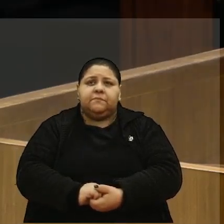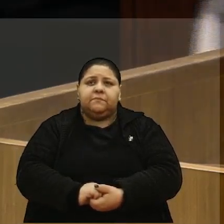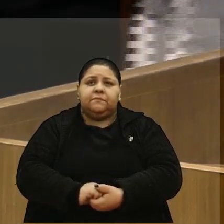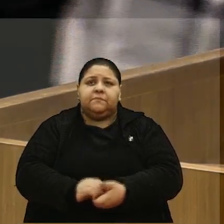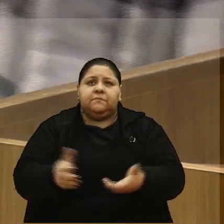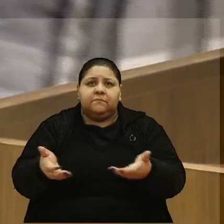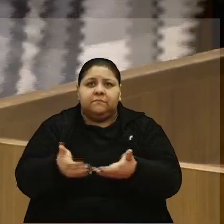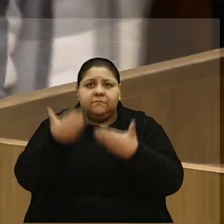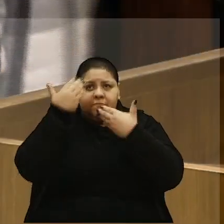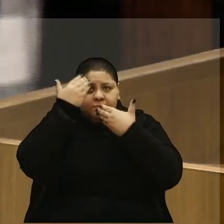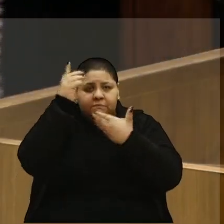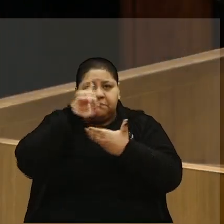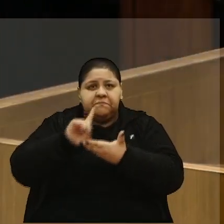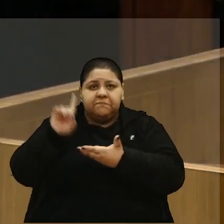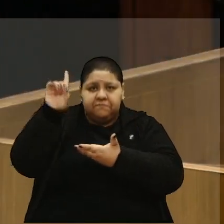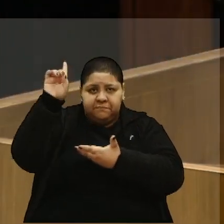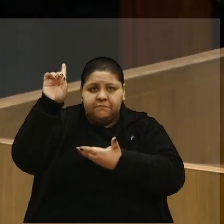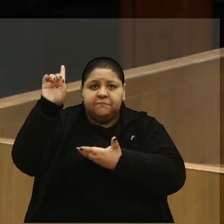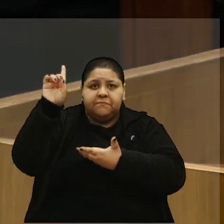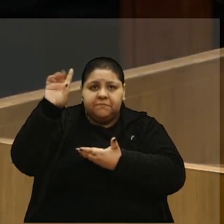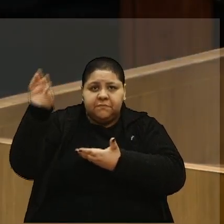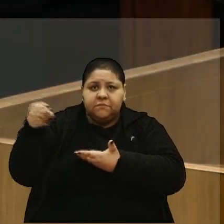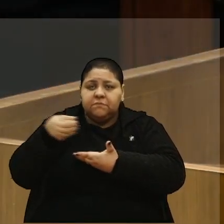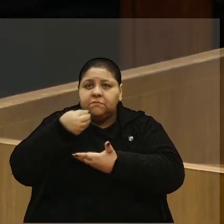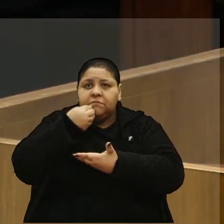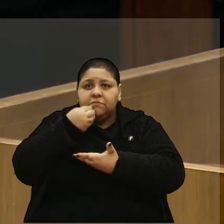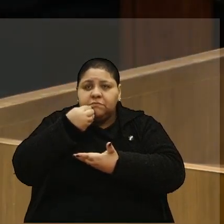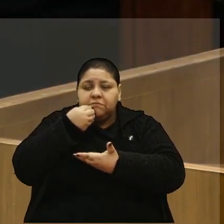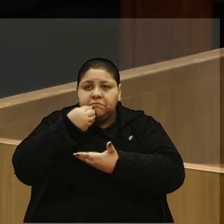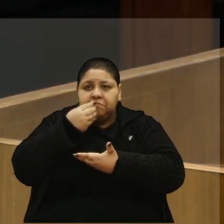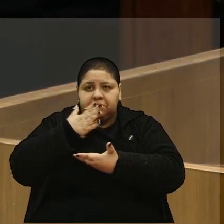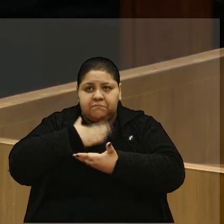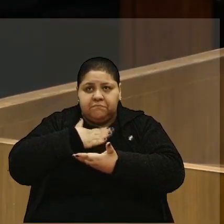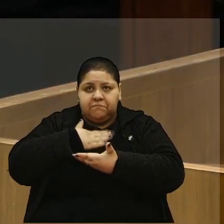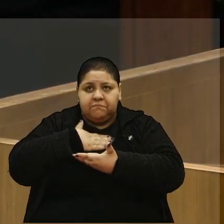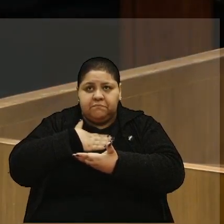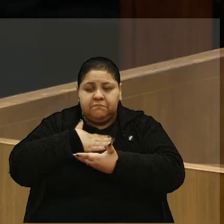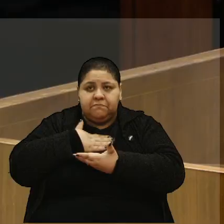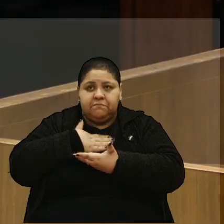Quero agradecer a Deus pela oportunidade que me é proposta. Amém?